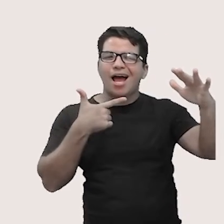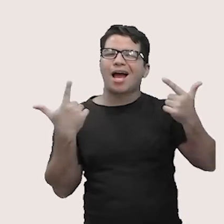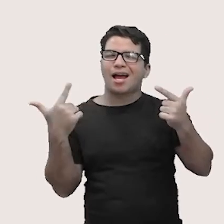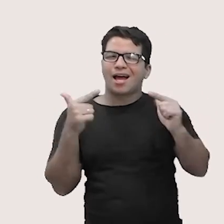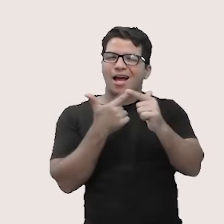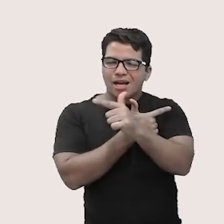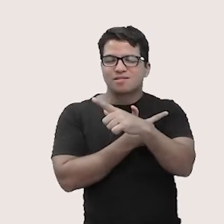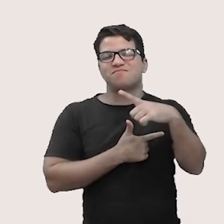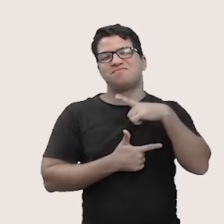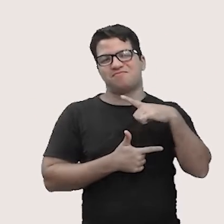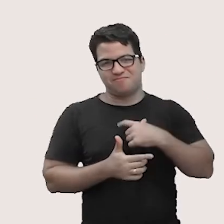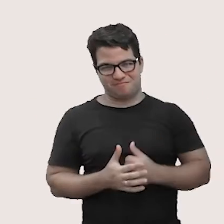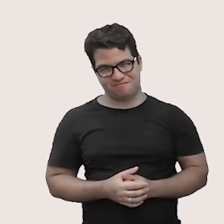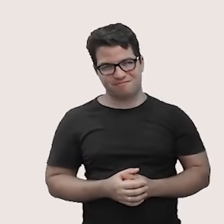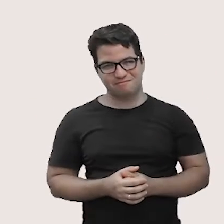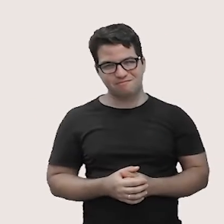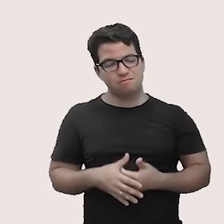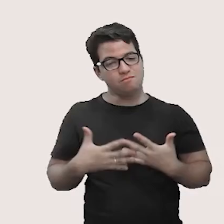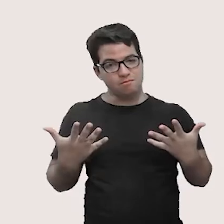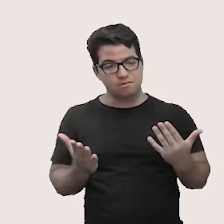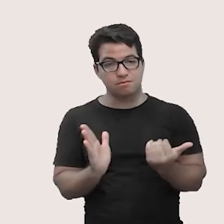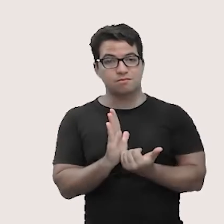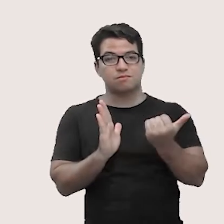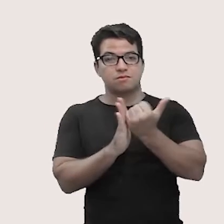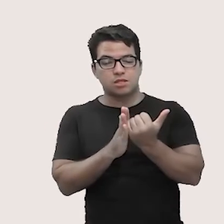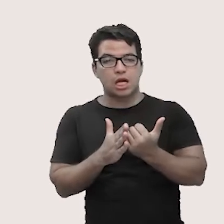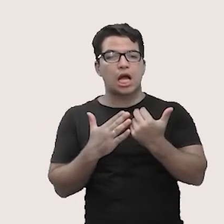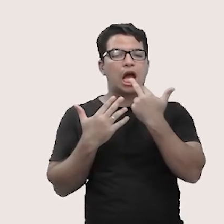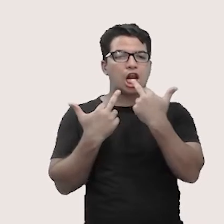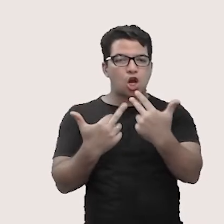ilustrado, fazendo uma mescla de linguagem verbal e não verbal.